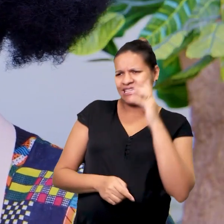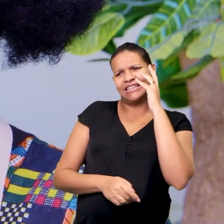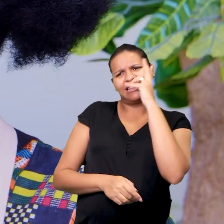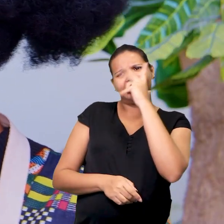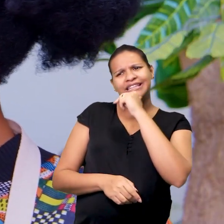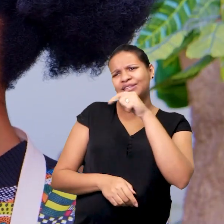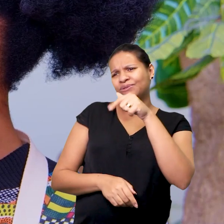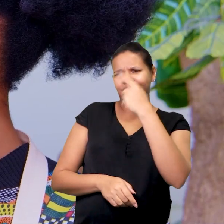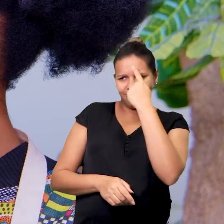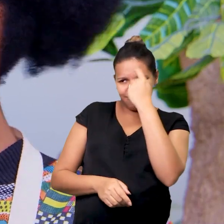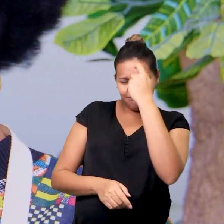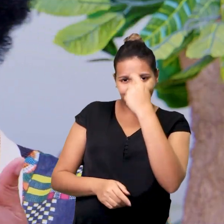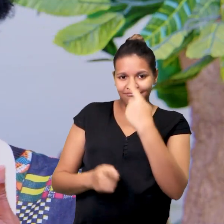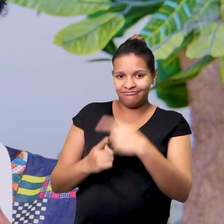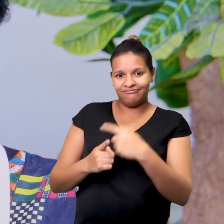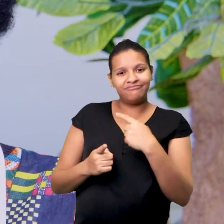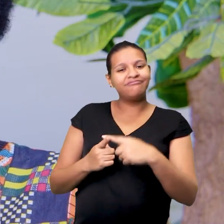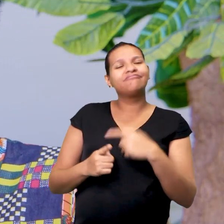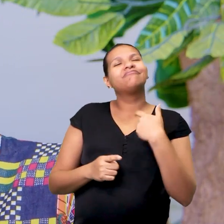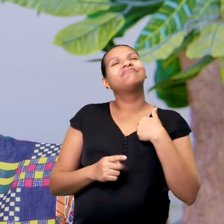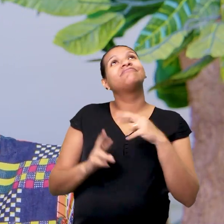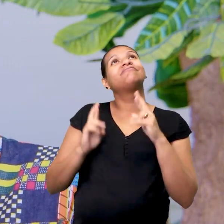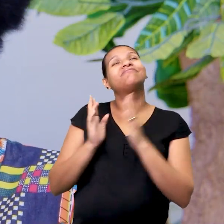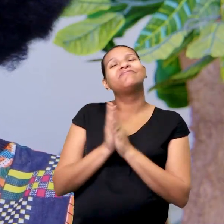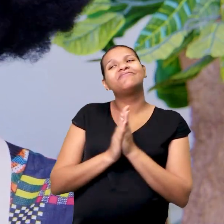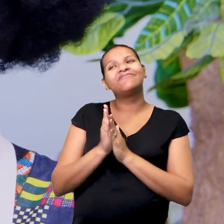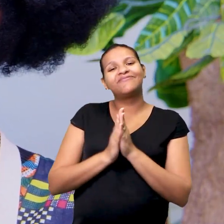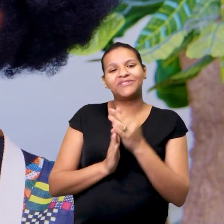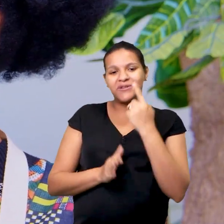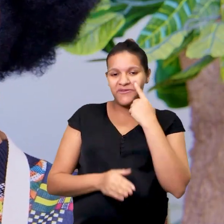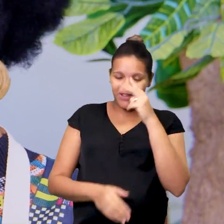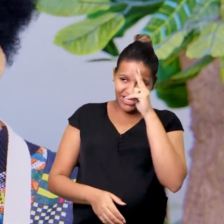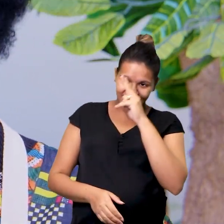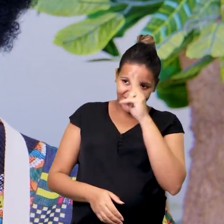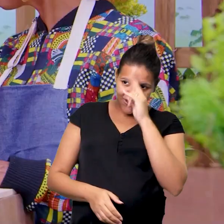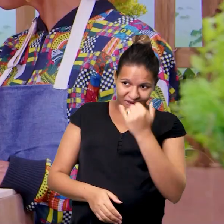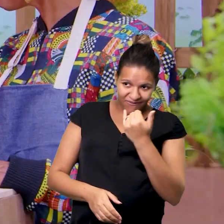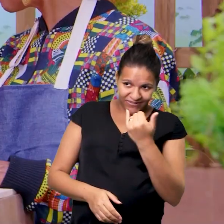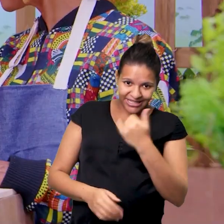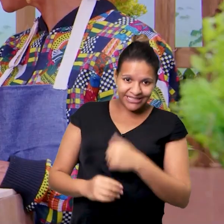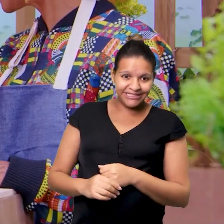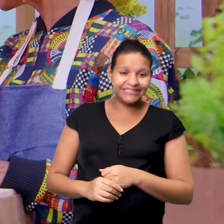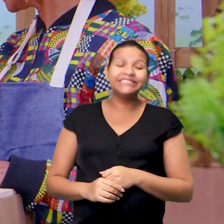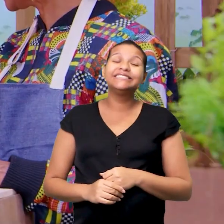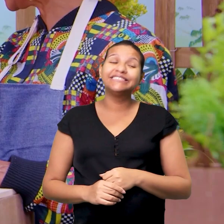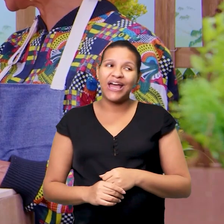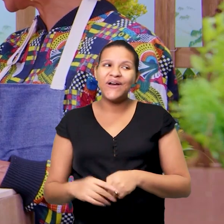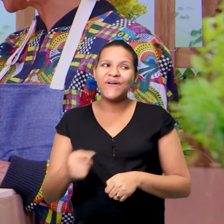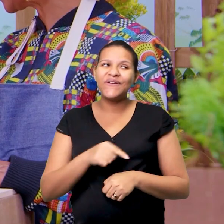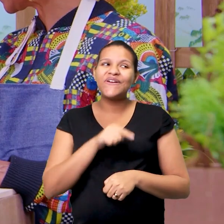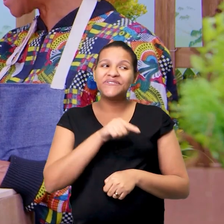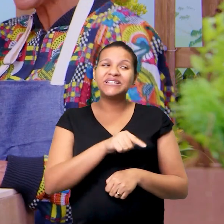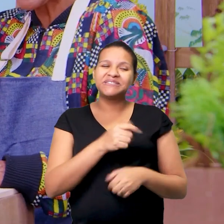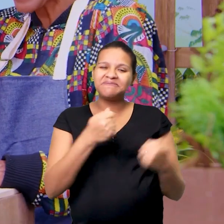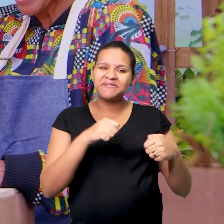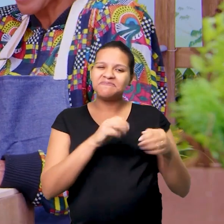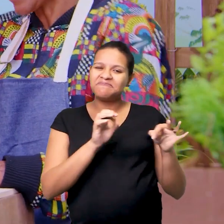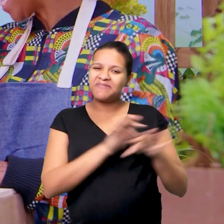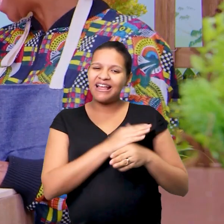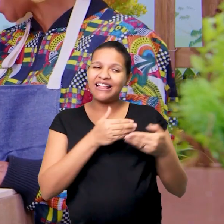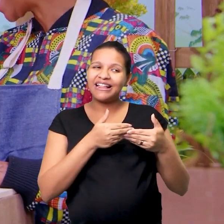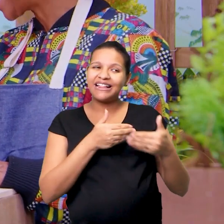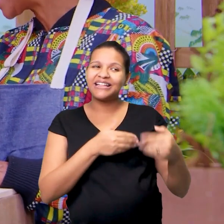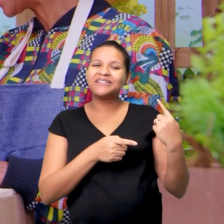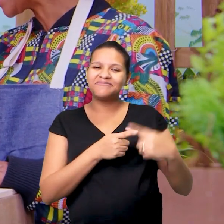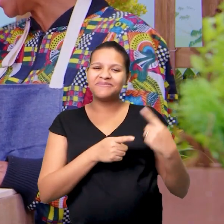mais linda que vocês criaram. Eu não vejo a hora de ouvir essa história. Então, Niara, se prepara!